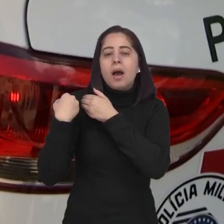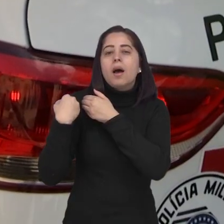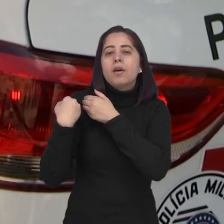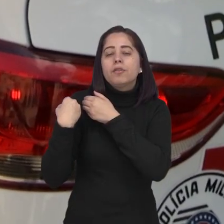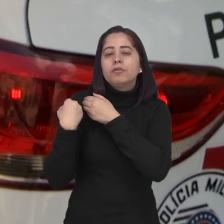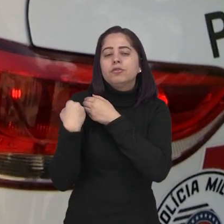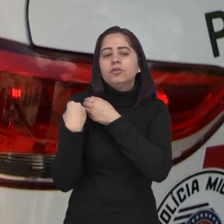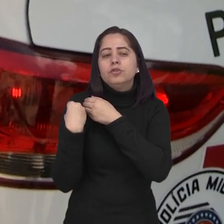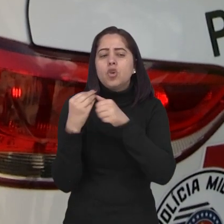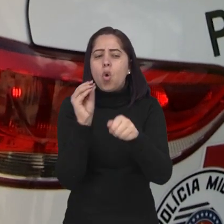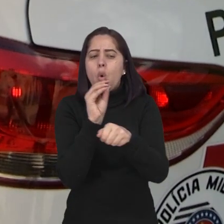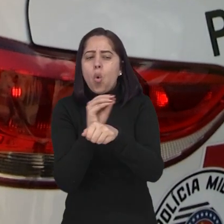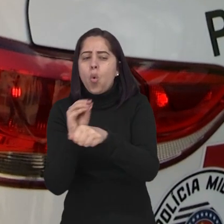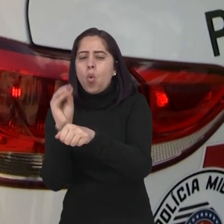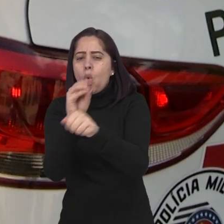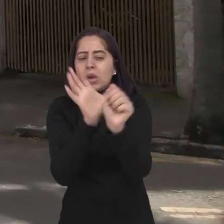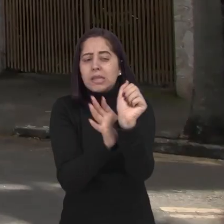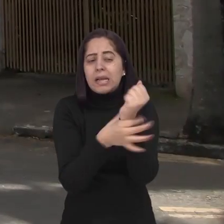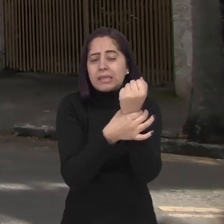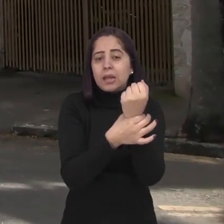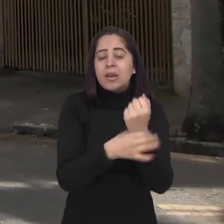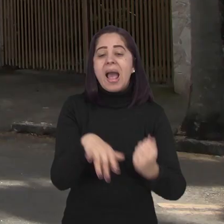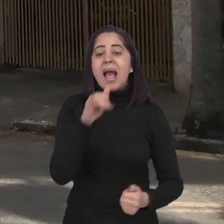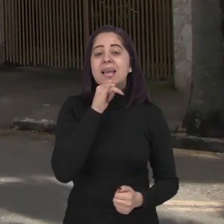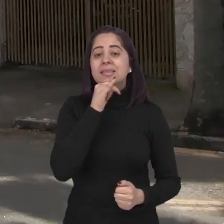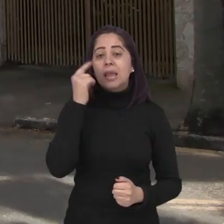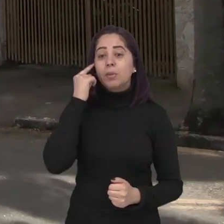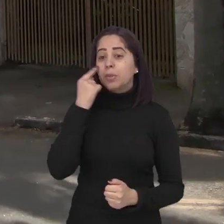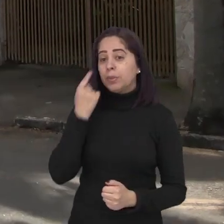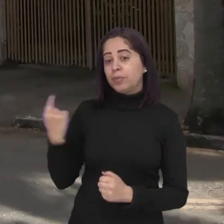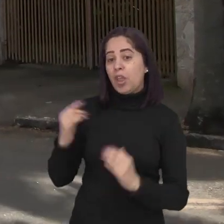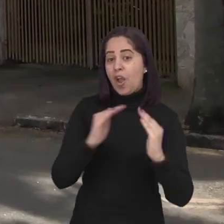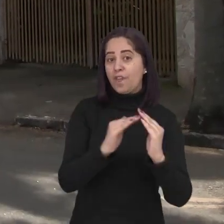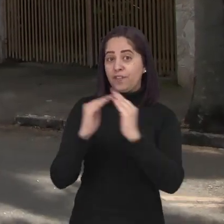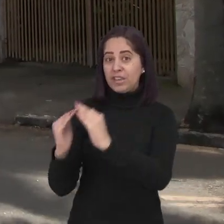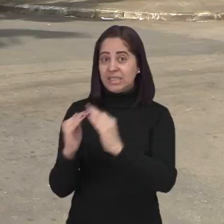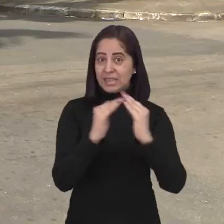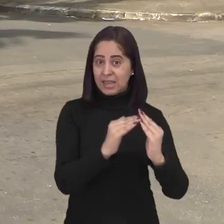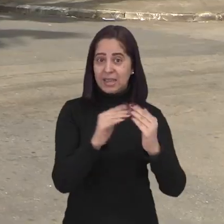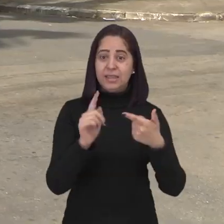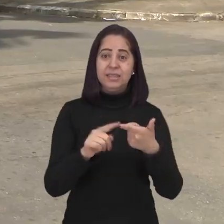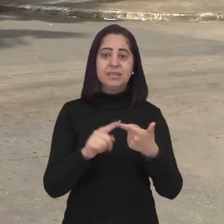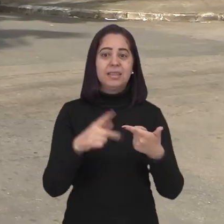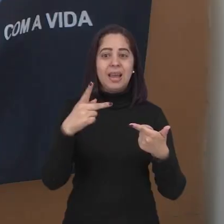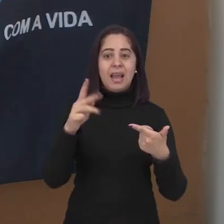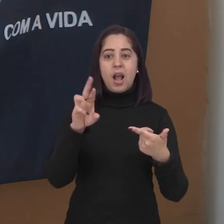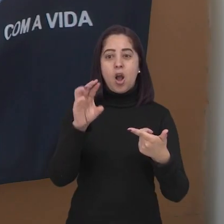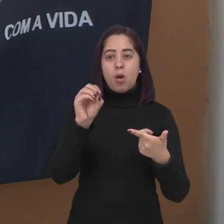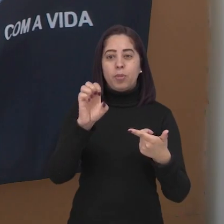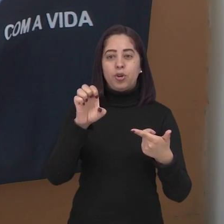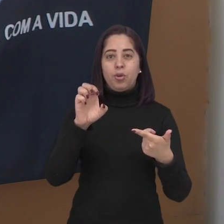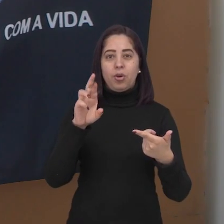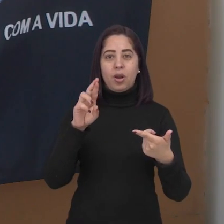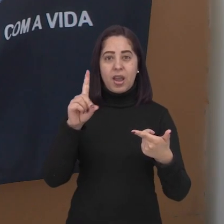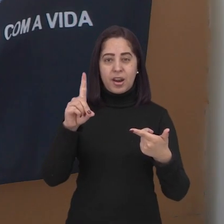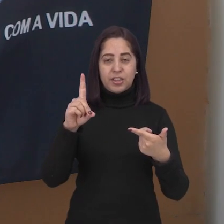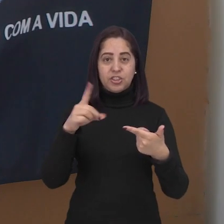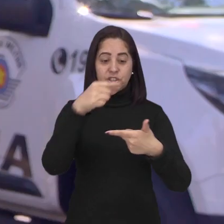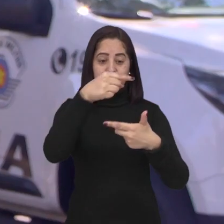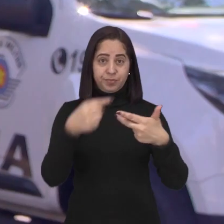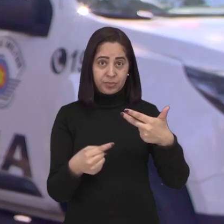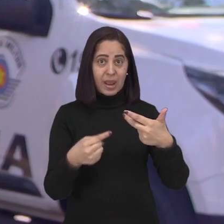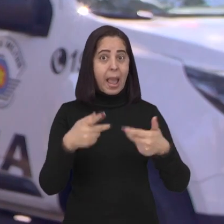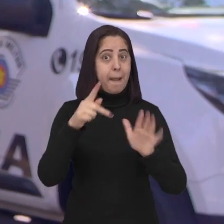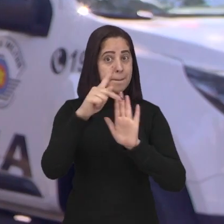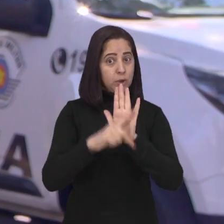de prevenção junto à população. Programas como Vizinhança Solidária, Consegues e até mesmo o ProERD.